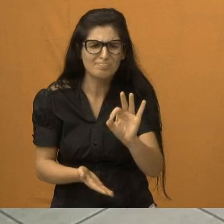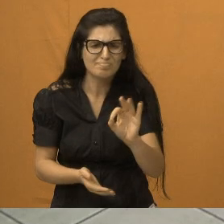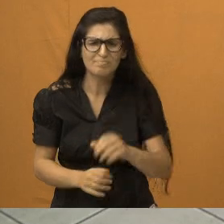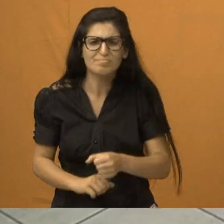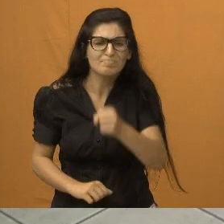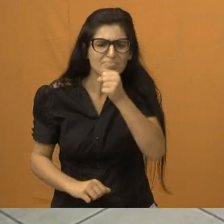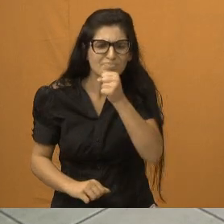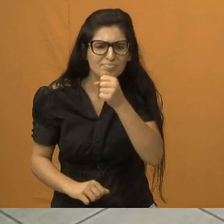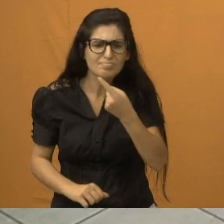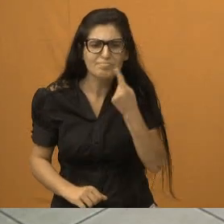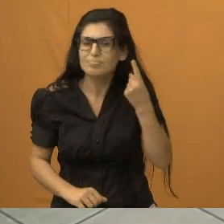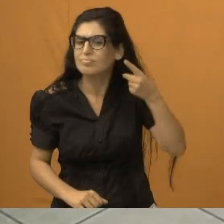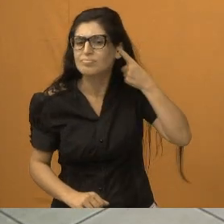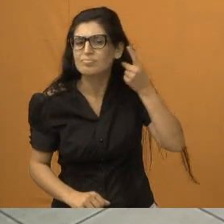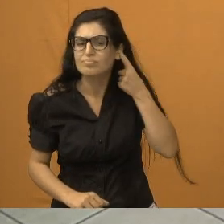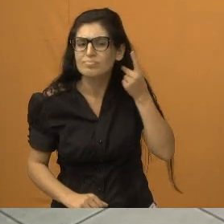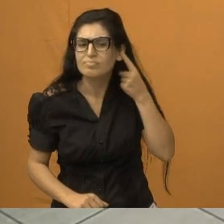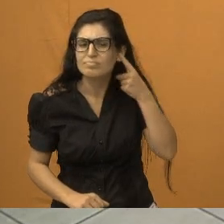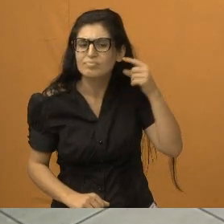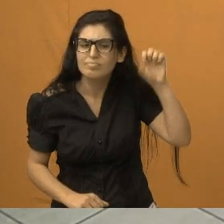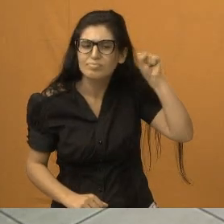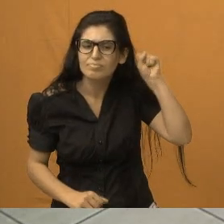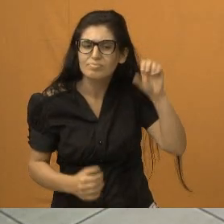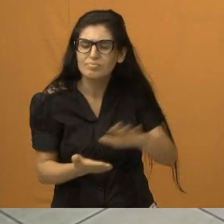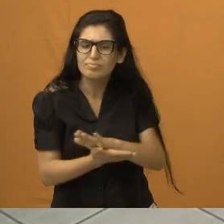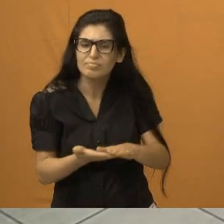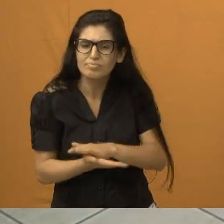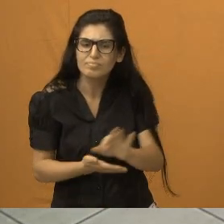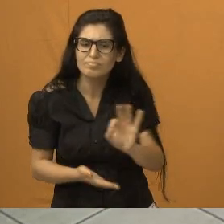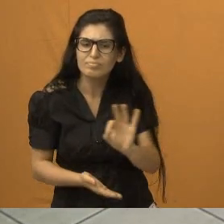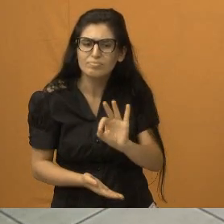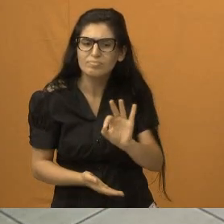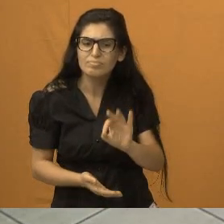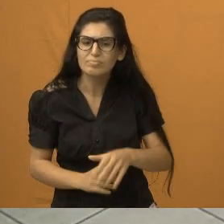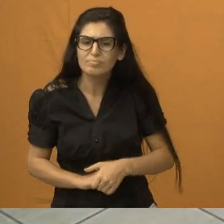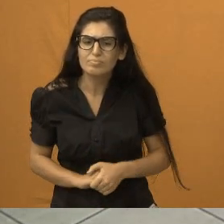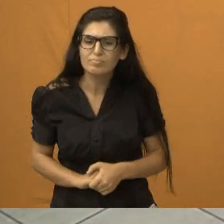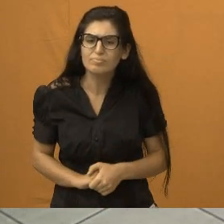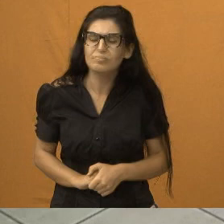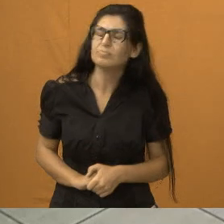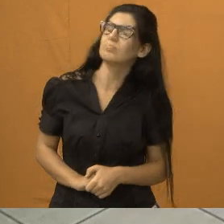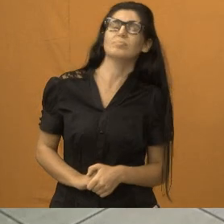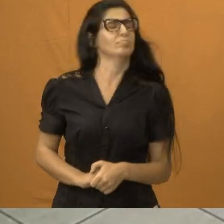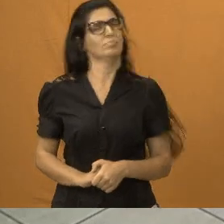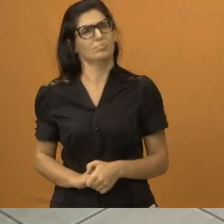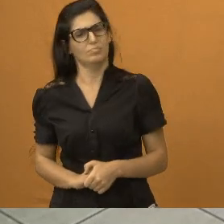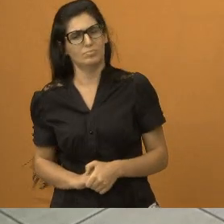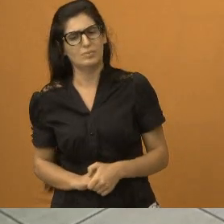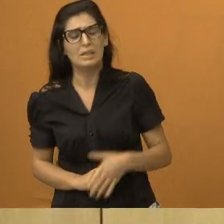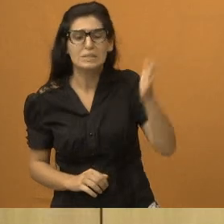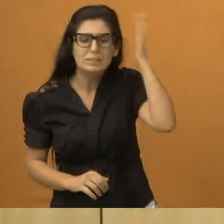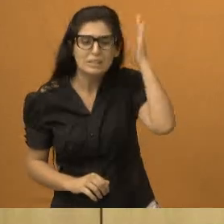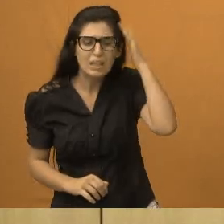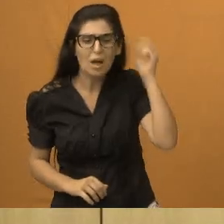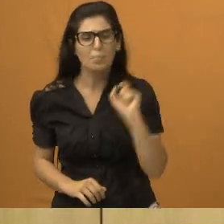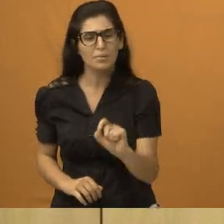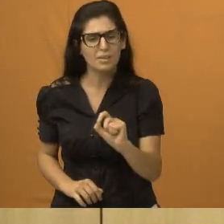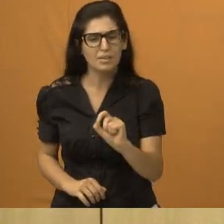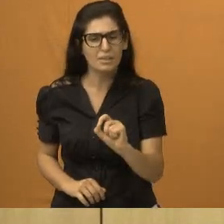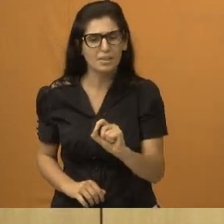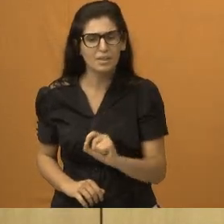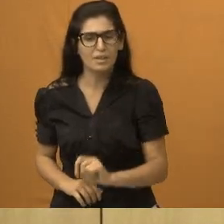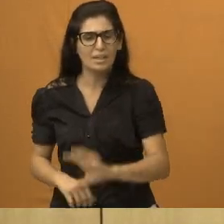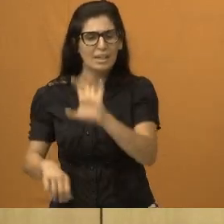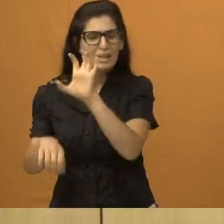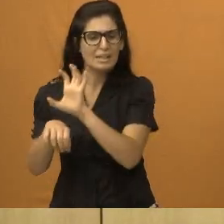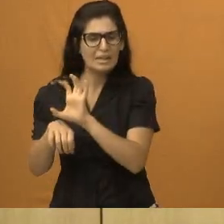Isso. Eu também queria... Eu consegui ajudar, Lucimar, na questão? Mais ou menos. Também a gente sabe que o Estado está tirando muito